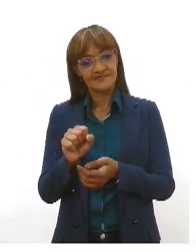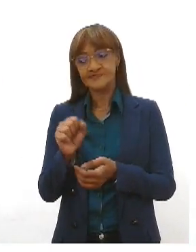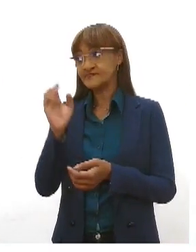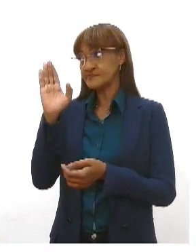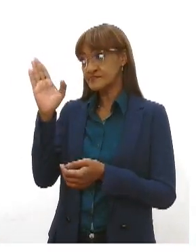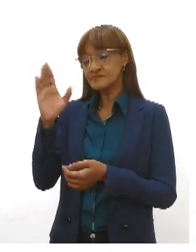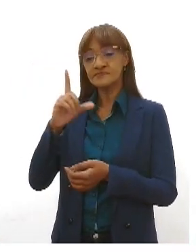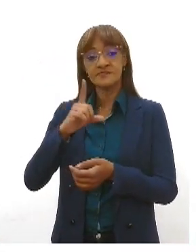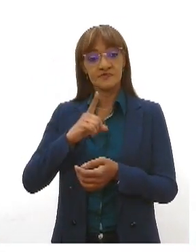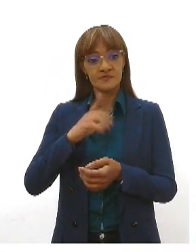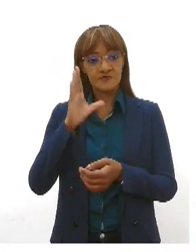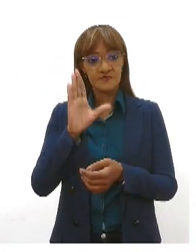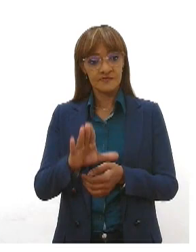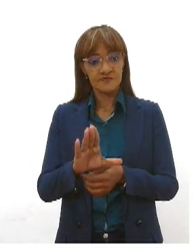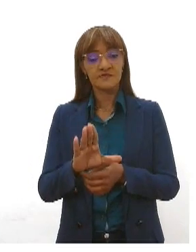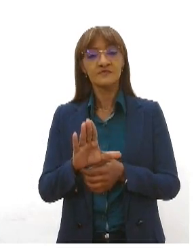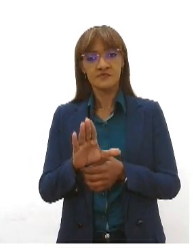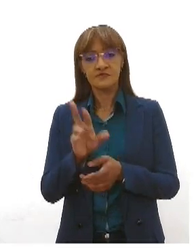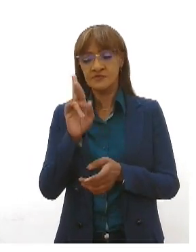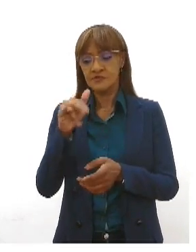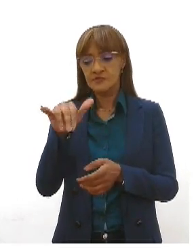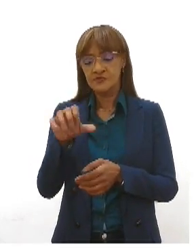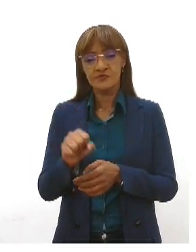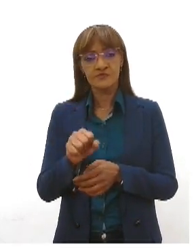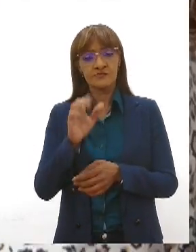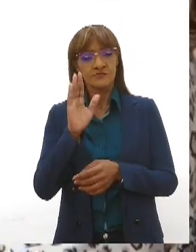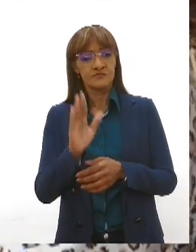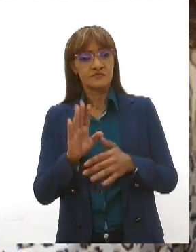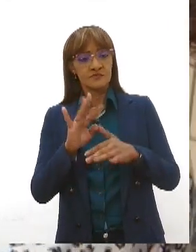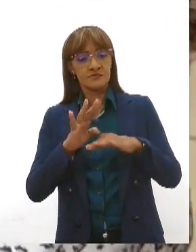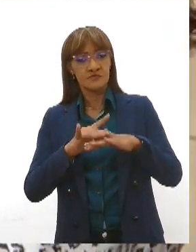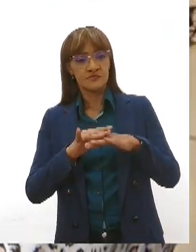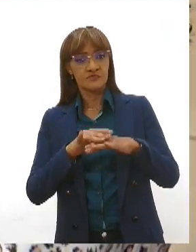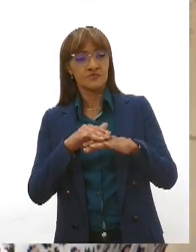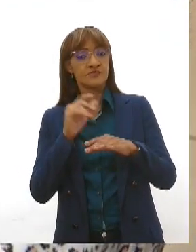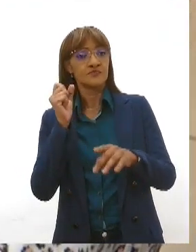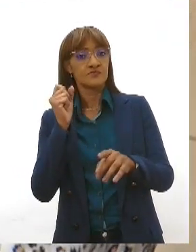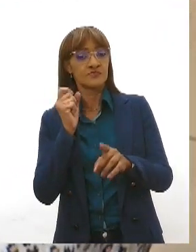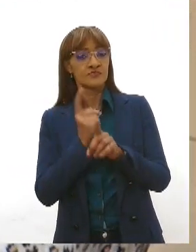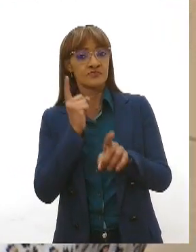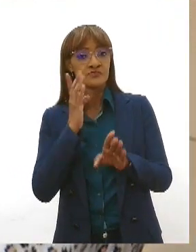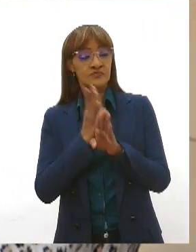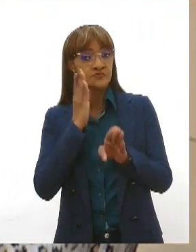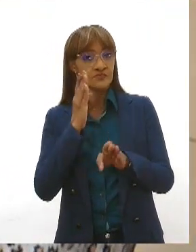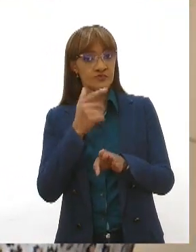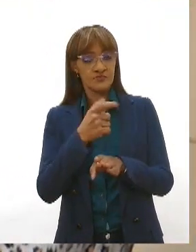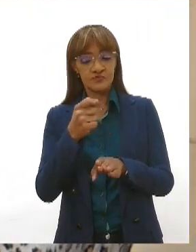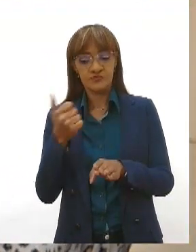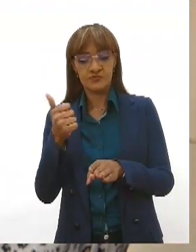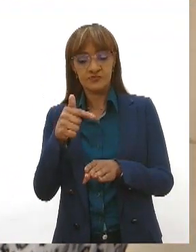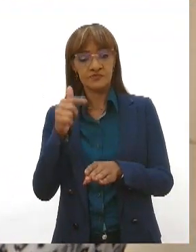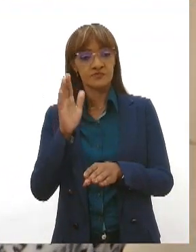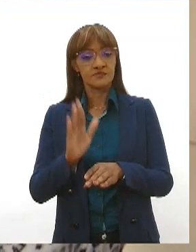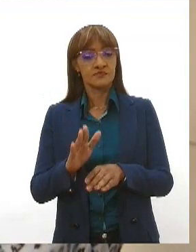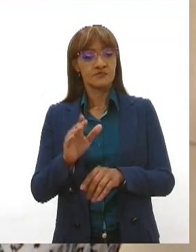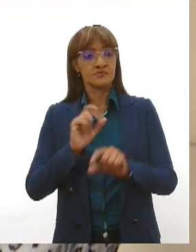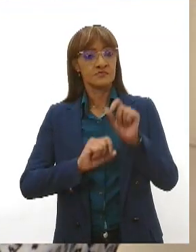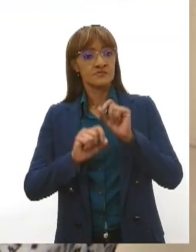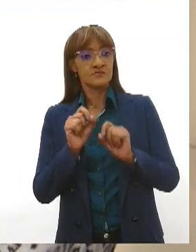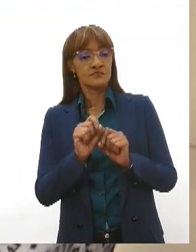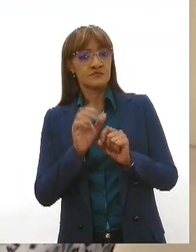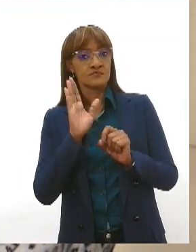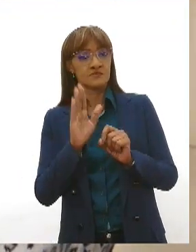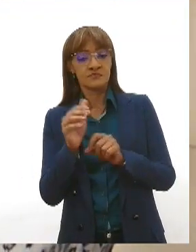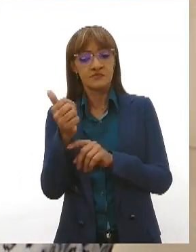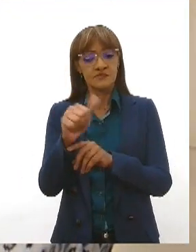em 2017, através de um exame de creatinina, exame essencial que serve para avaliar a saúde dos rins